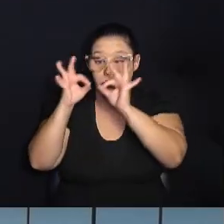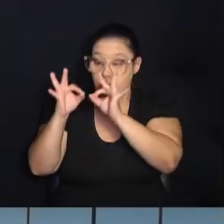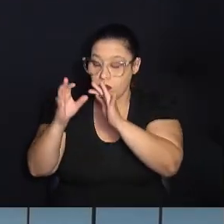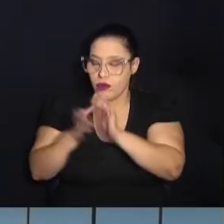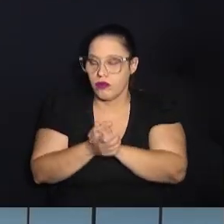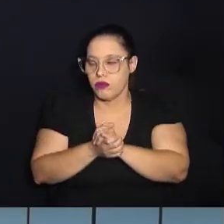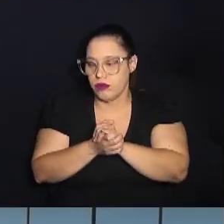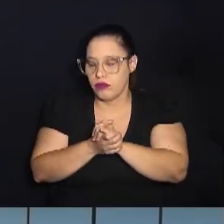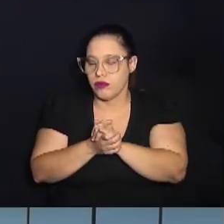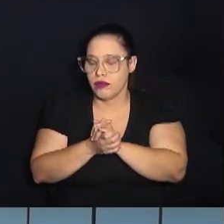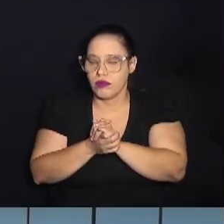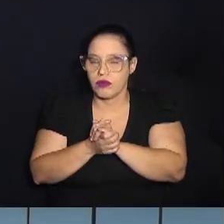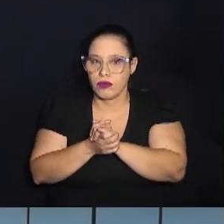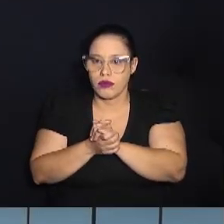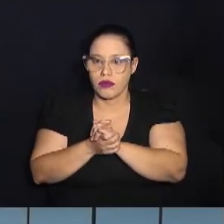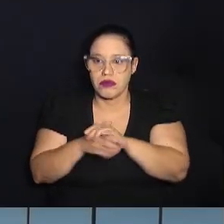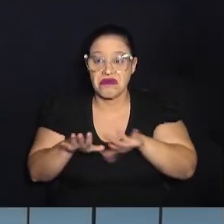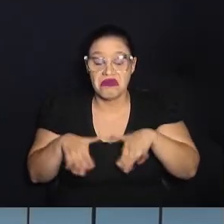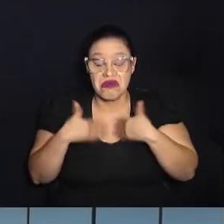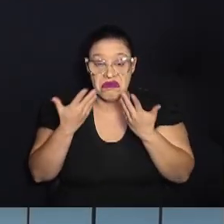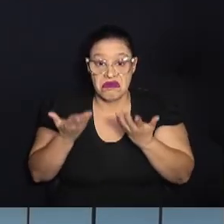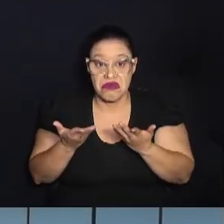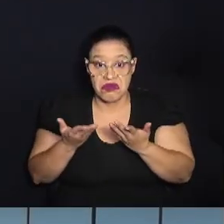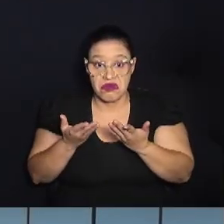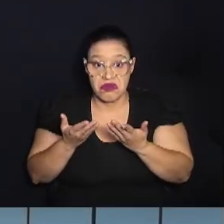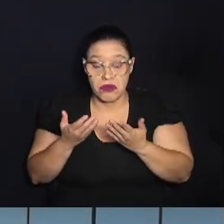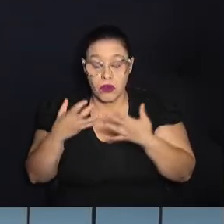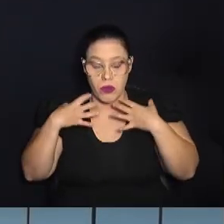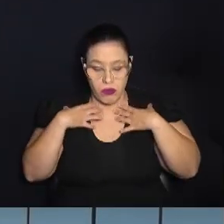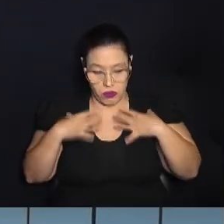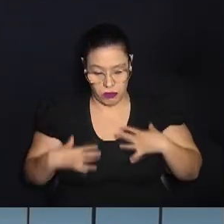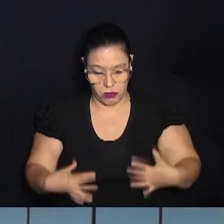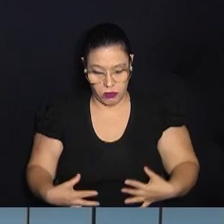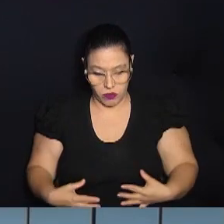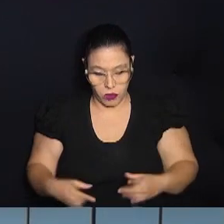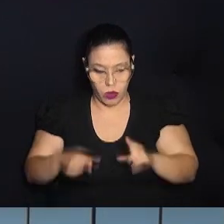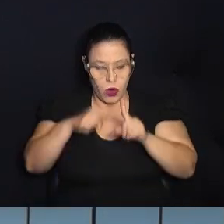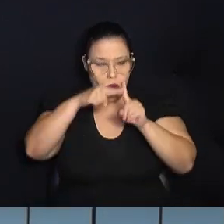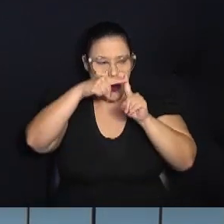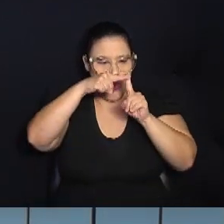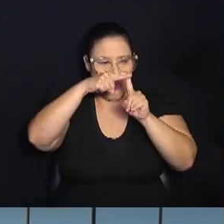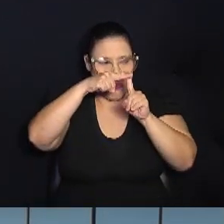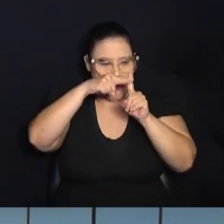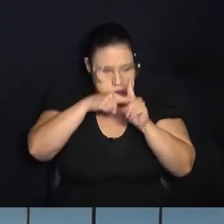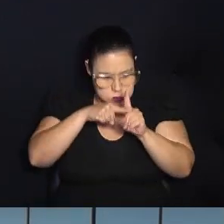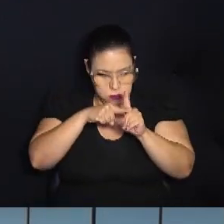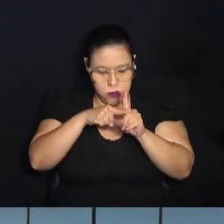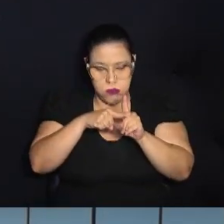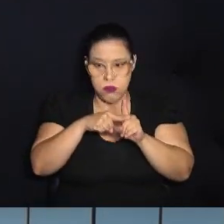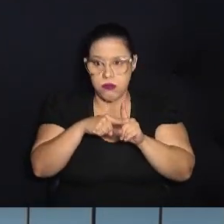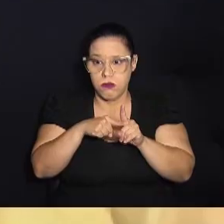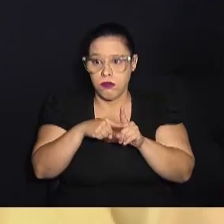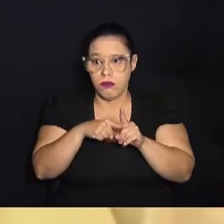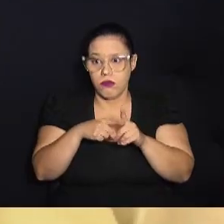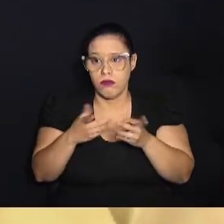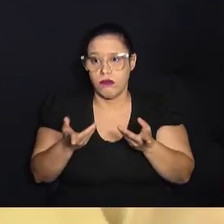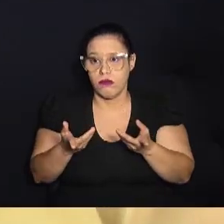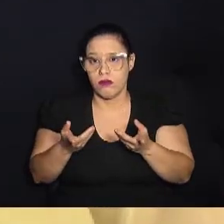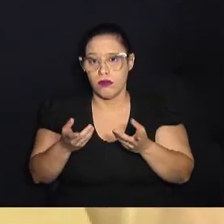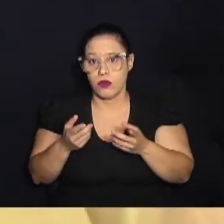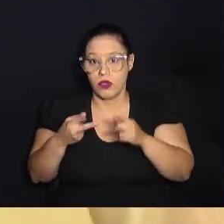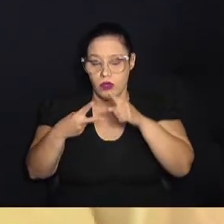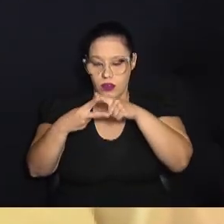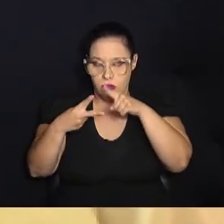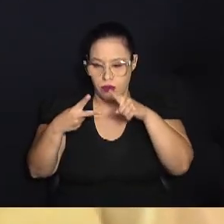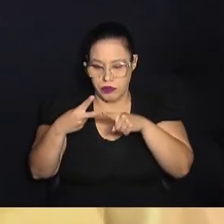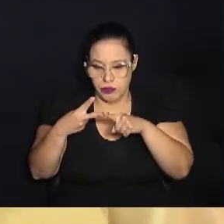acompanhando aqui, né, nossa programação, o que acontece no nosso corpo quando a temperatura cai? Olha, a